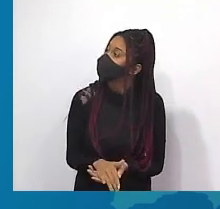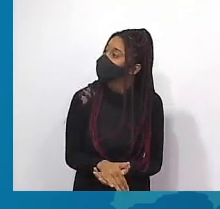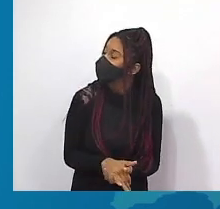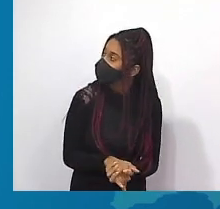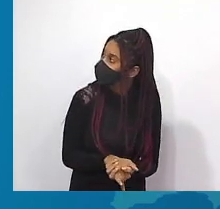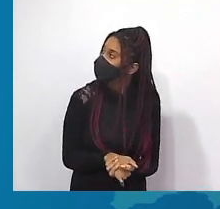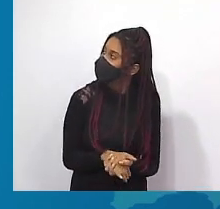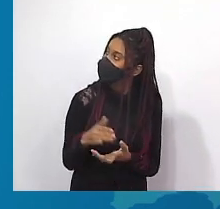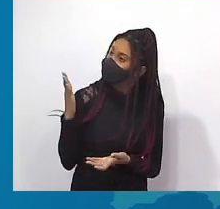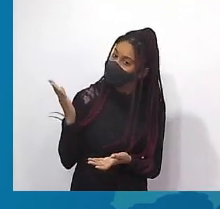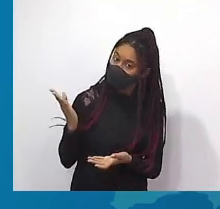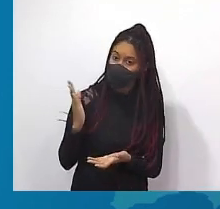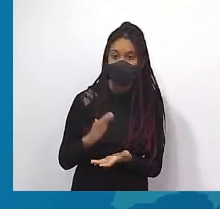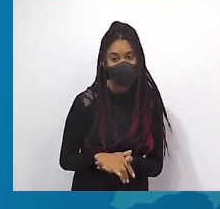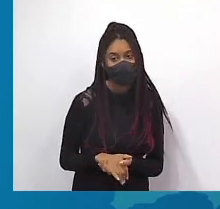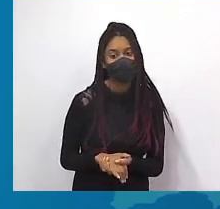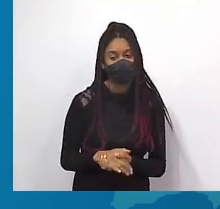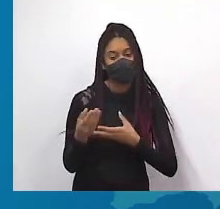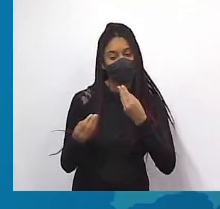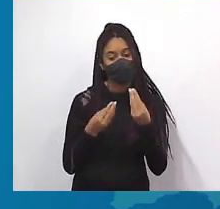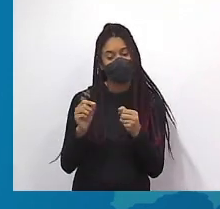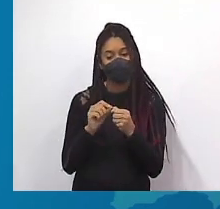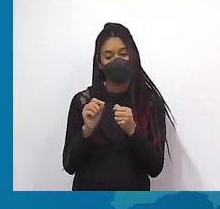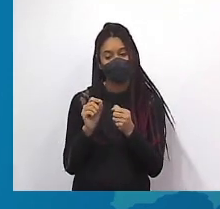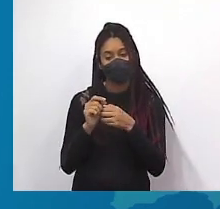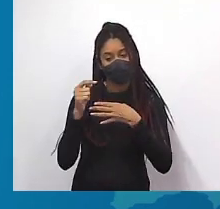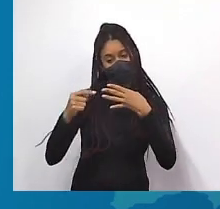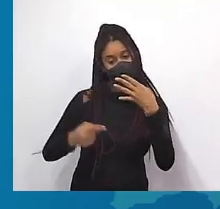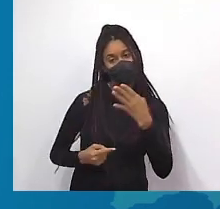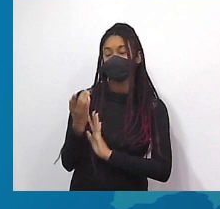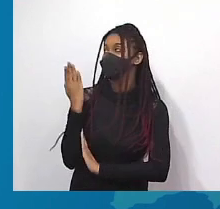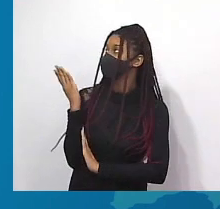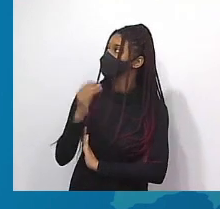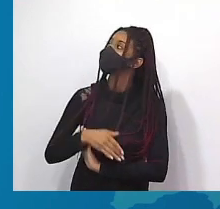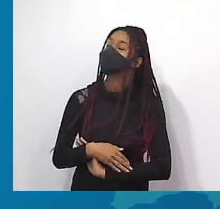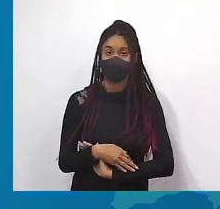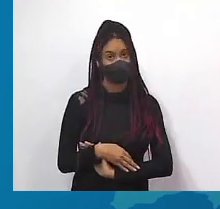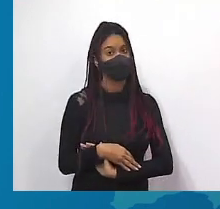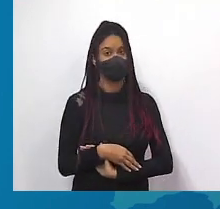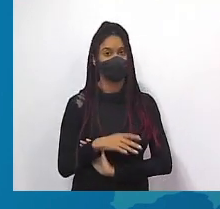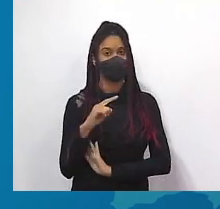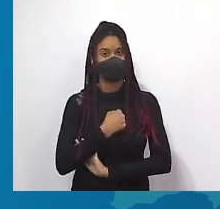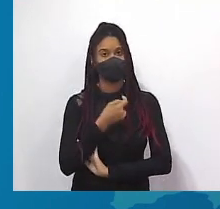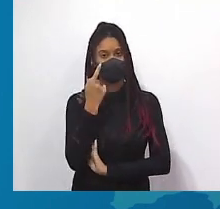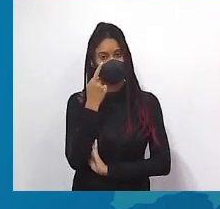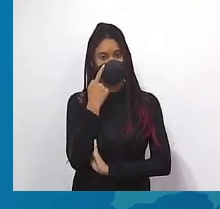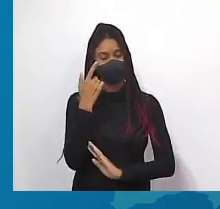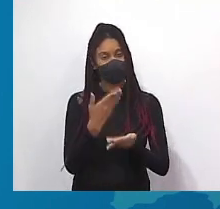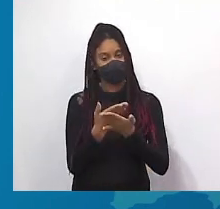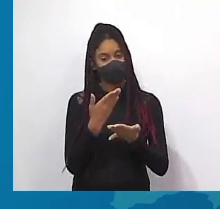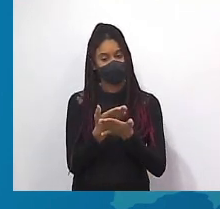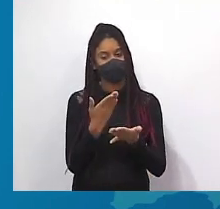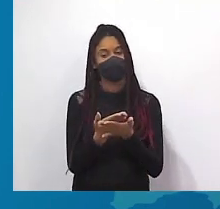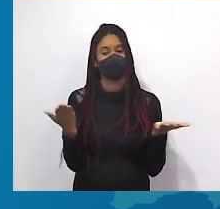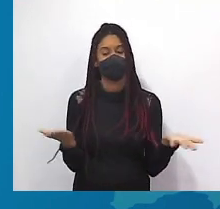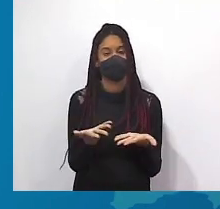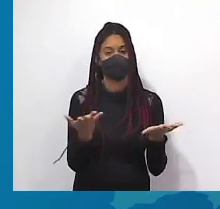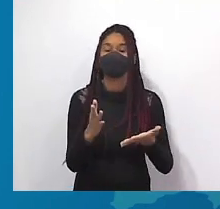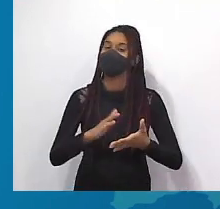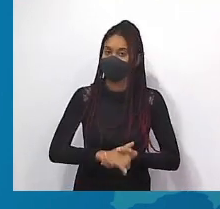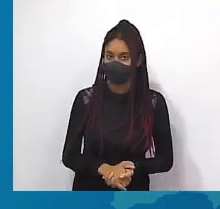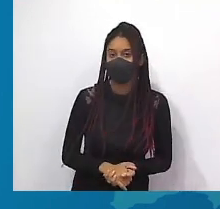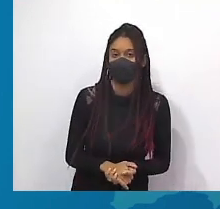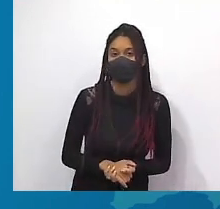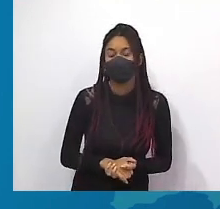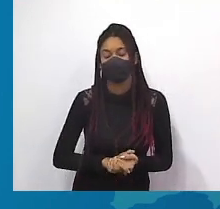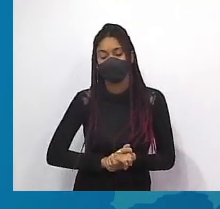do aquecimento global com as ações humanas. Então vamos ver essas 4 interferências no clima, tá?